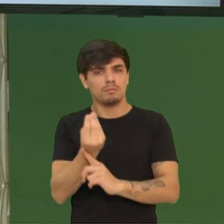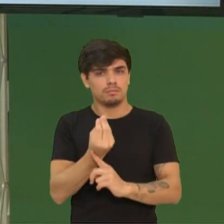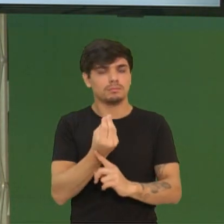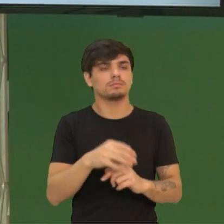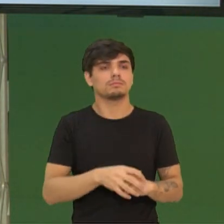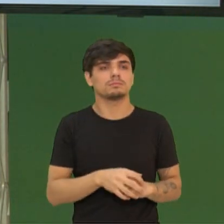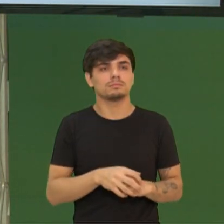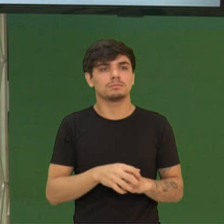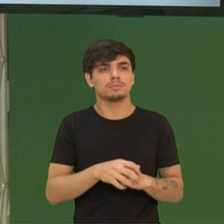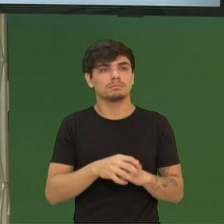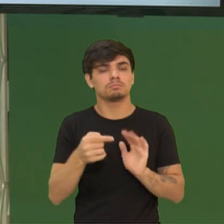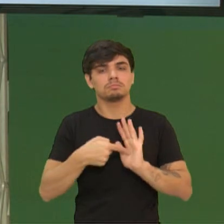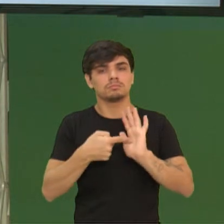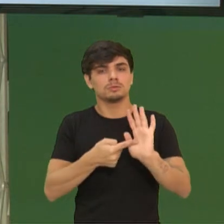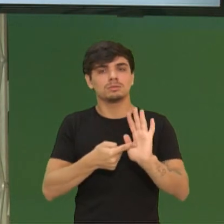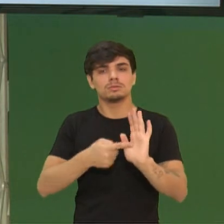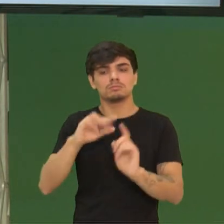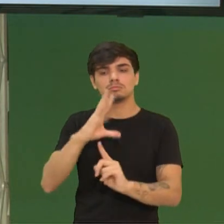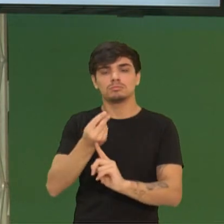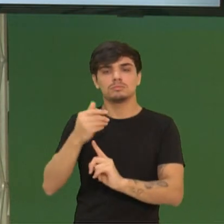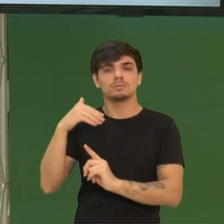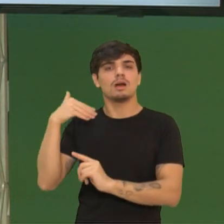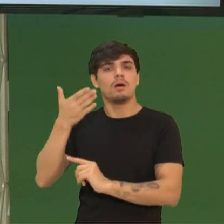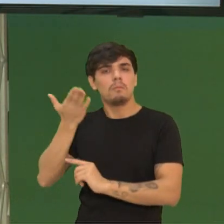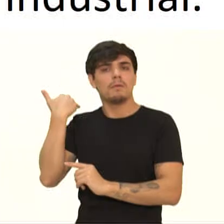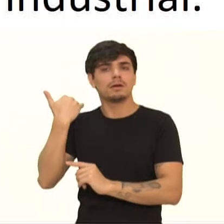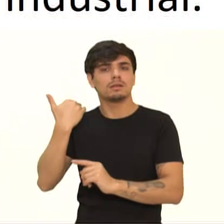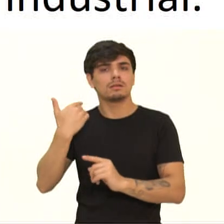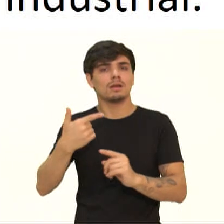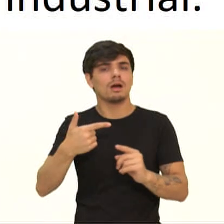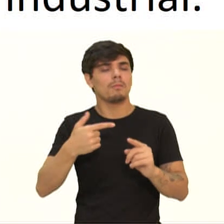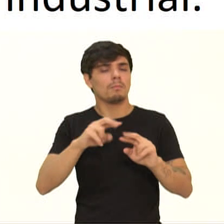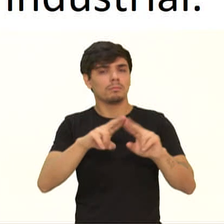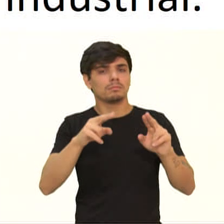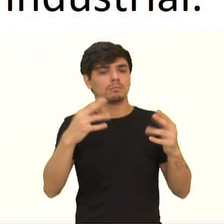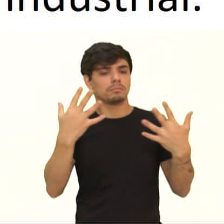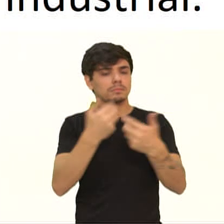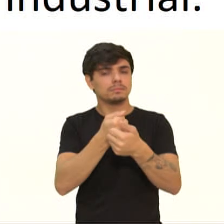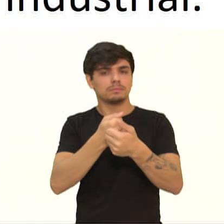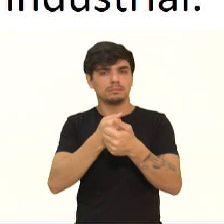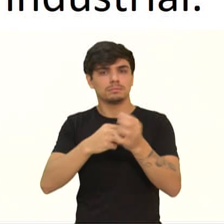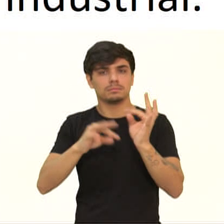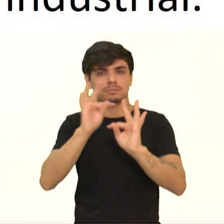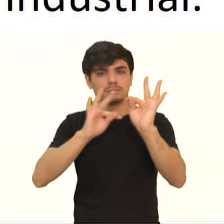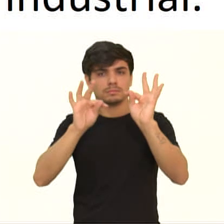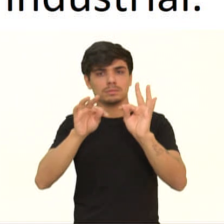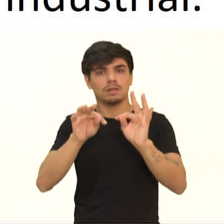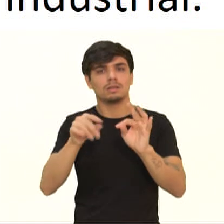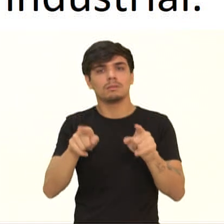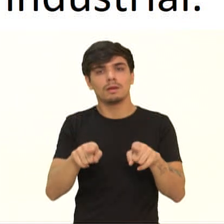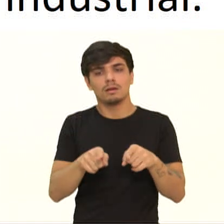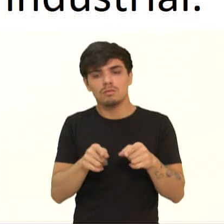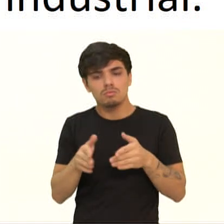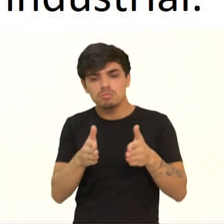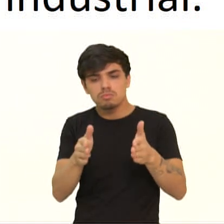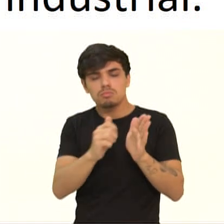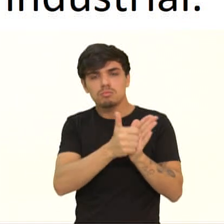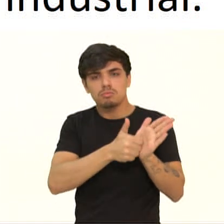à arte do passado pelas maravilhas modernas, pelas maravilhas tecnológicas, como a ferrovia, o transatlântico, os